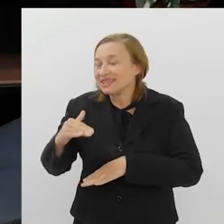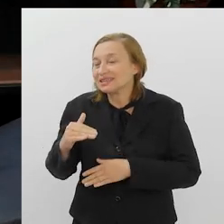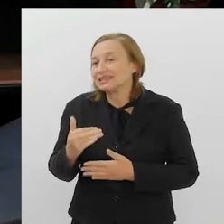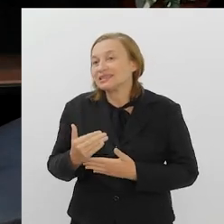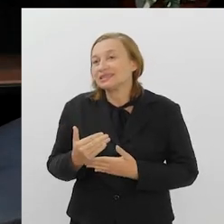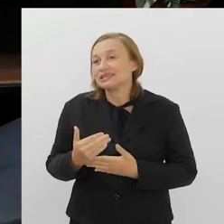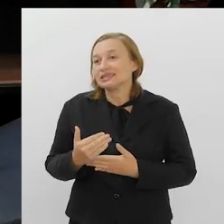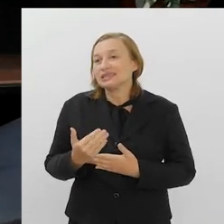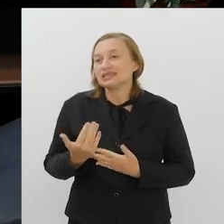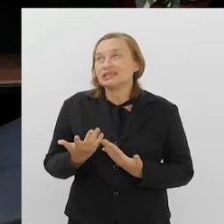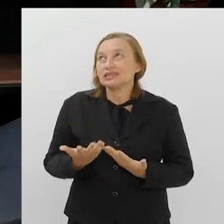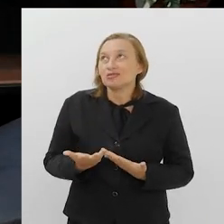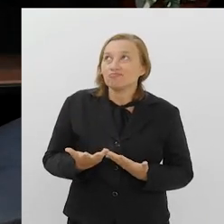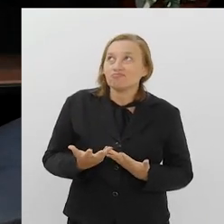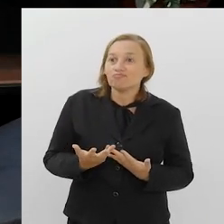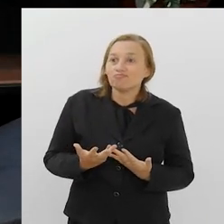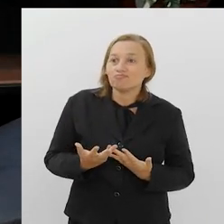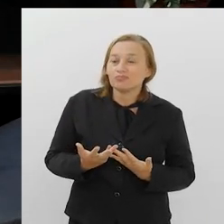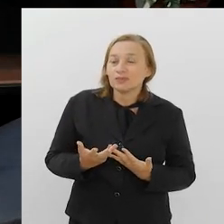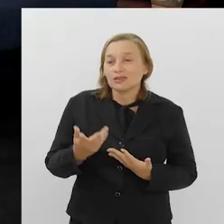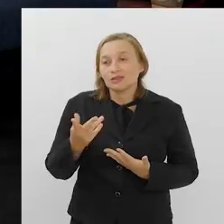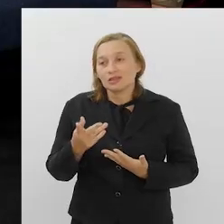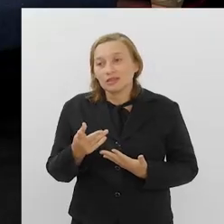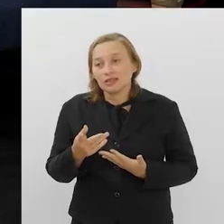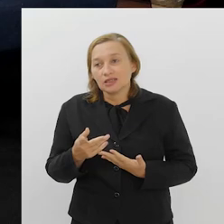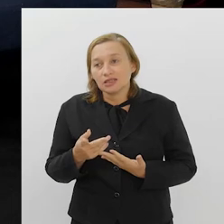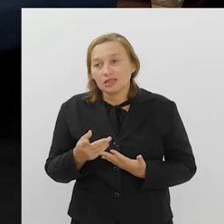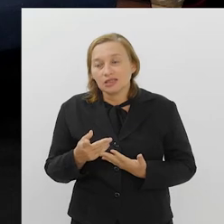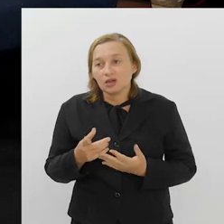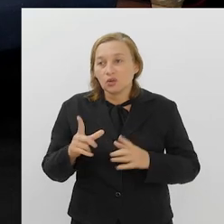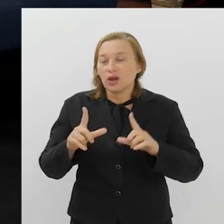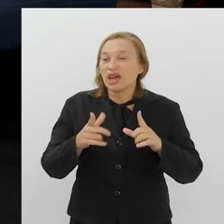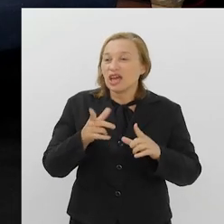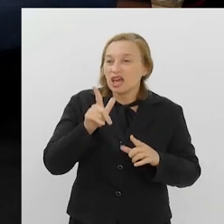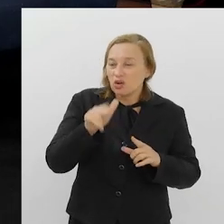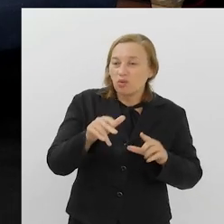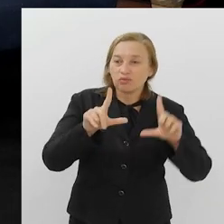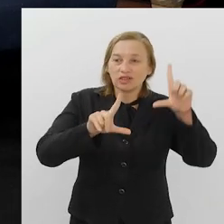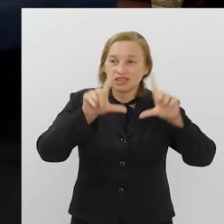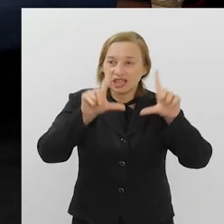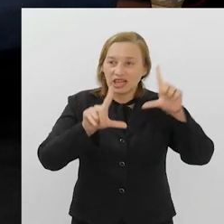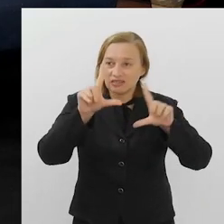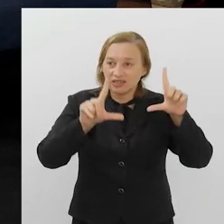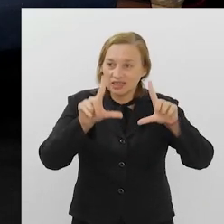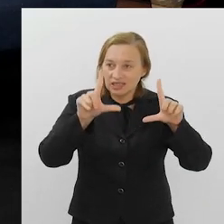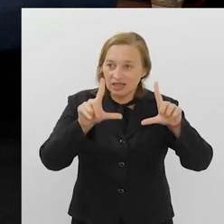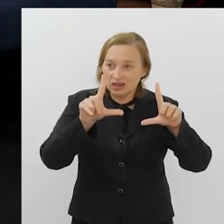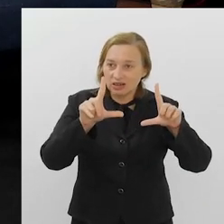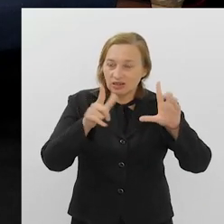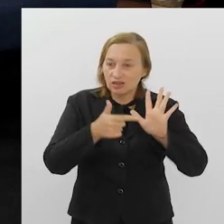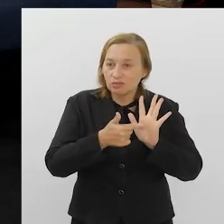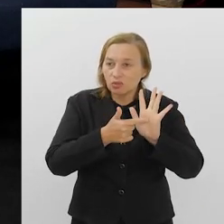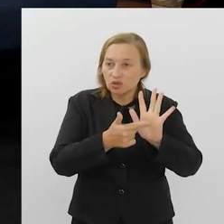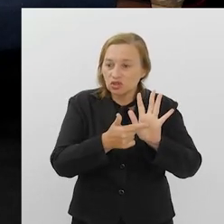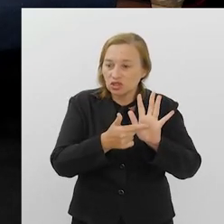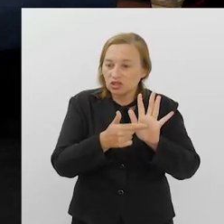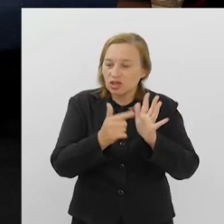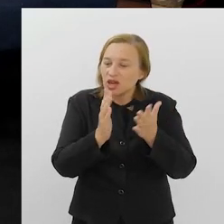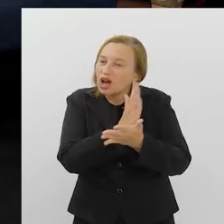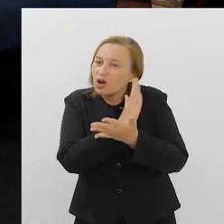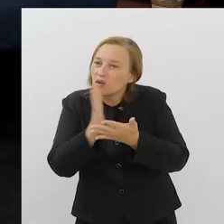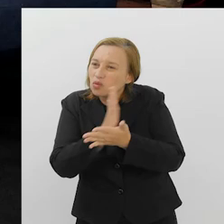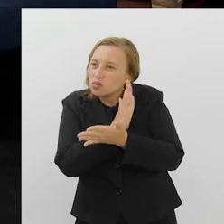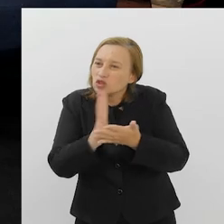de conhecer um pouco mais como também eh se levava a vanissa levava a televisão e ficava